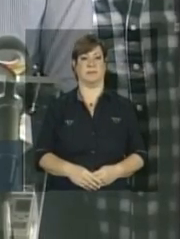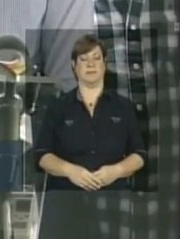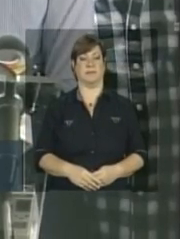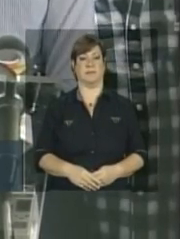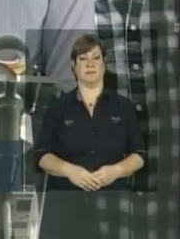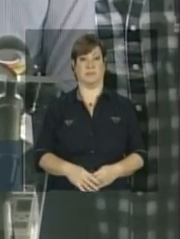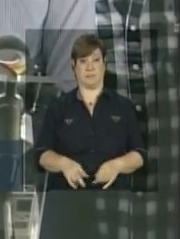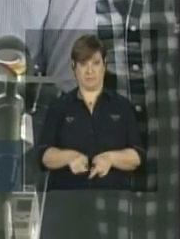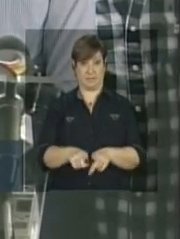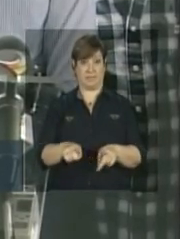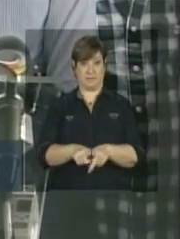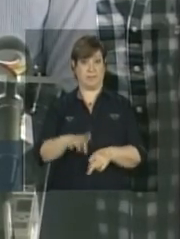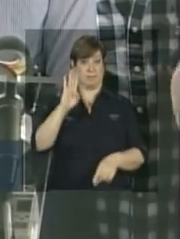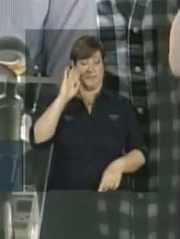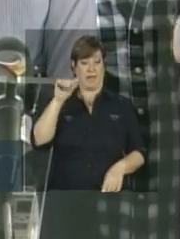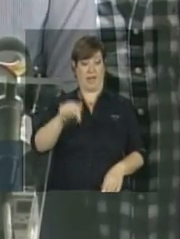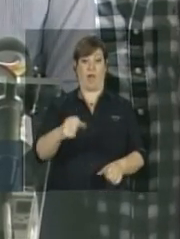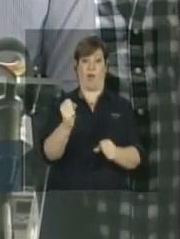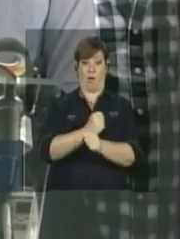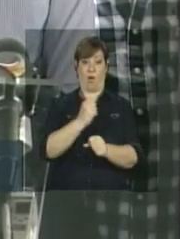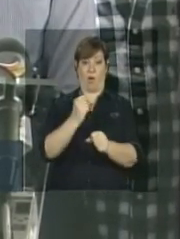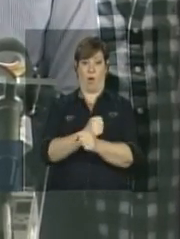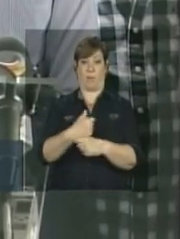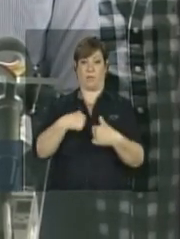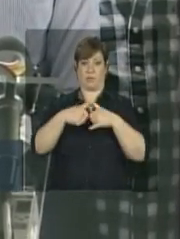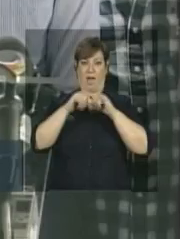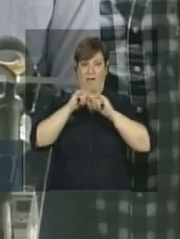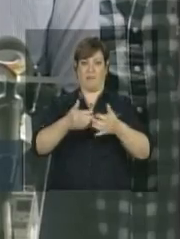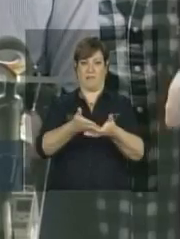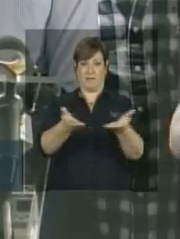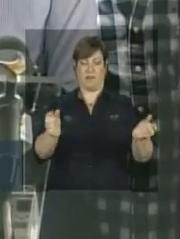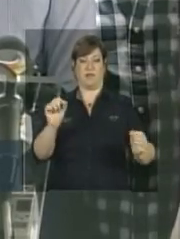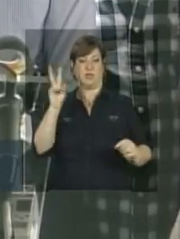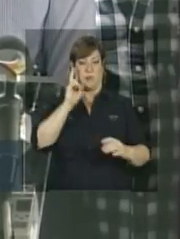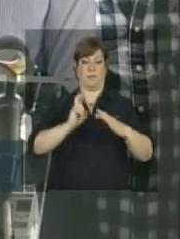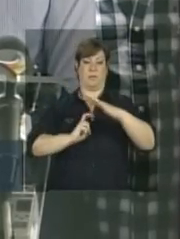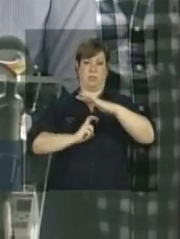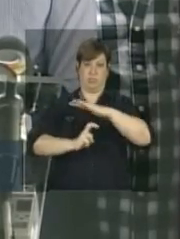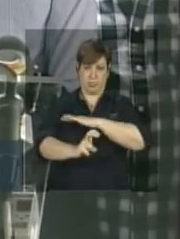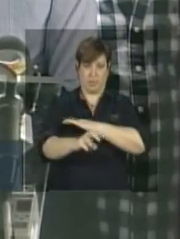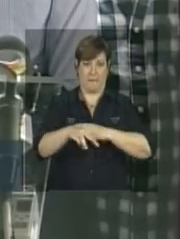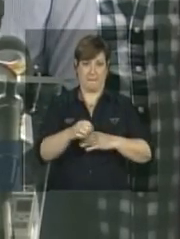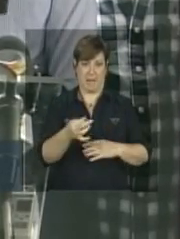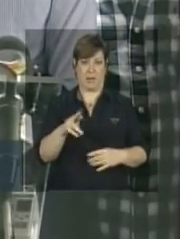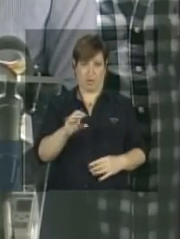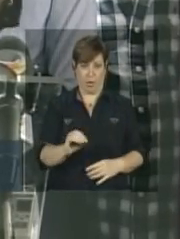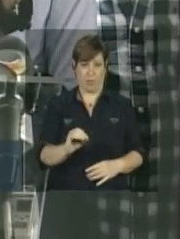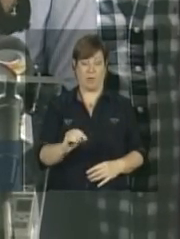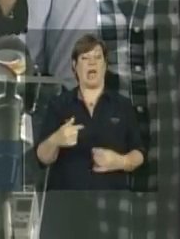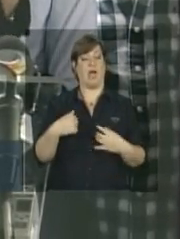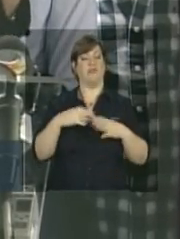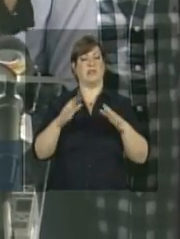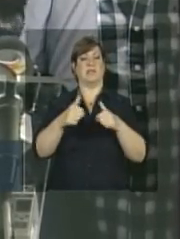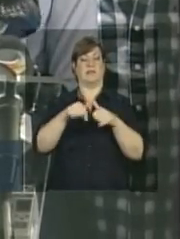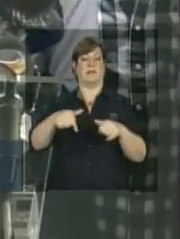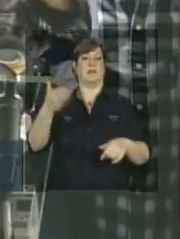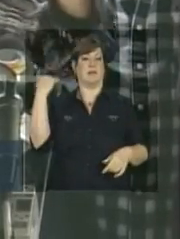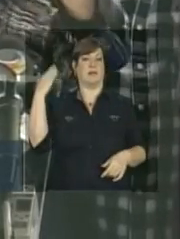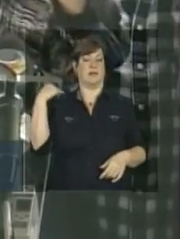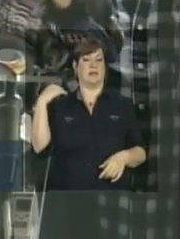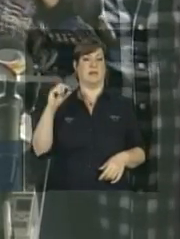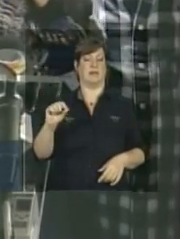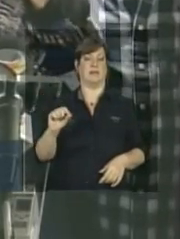Além, por exemplo, dessa obra que eu estou dizendo, que é a questão dos metrôs, eu já estive aqui no Ceará a